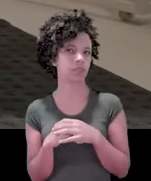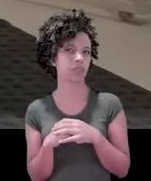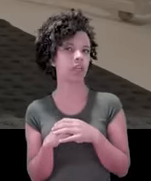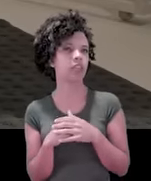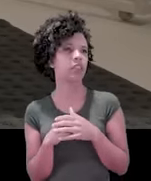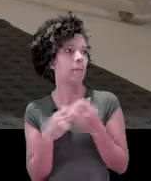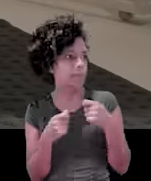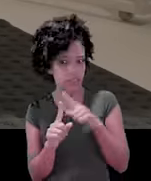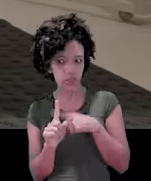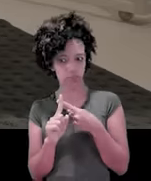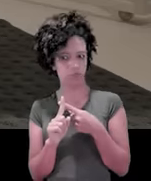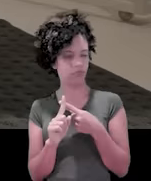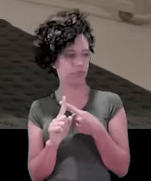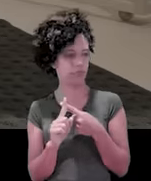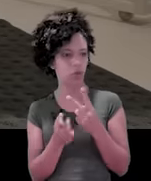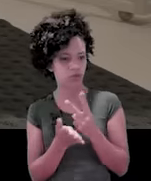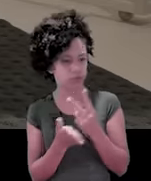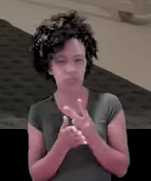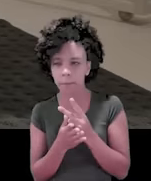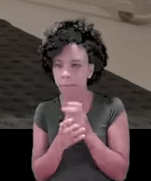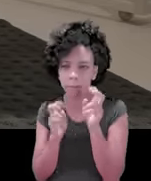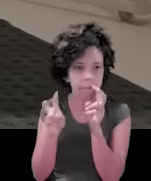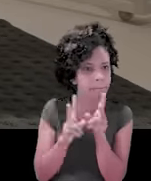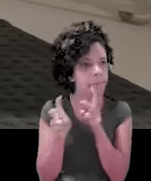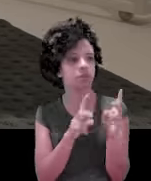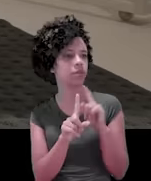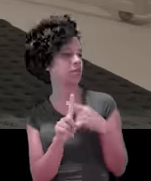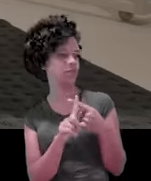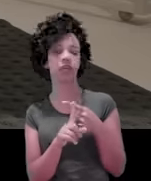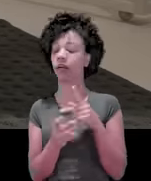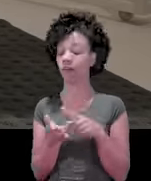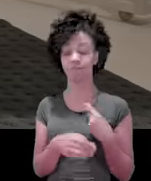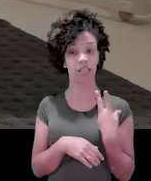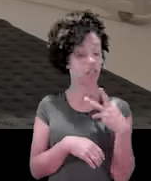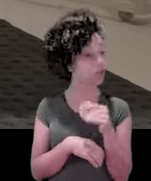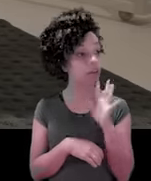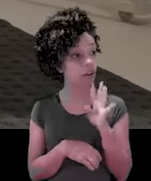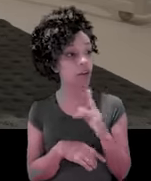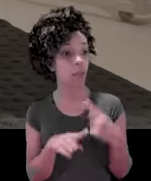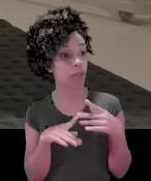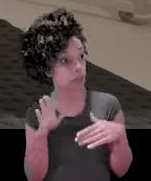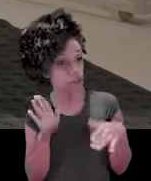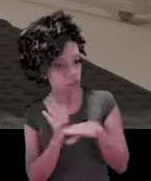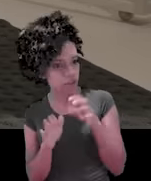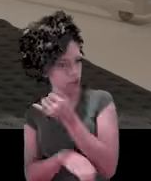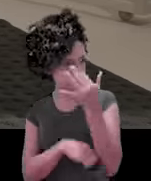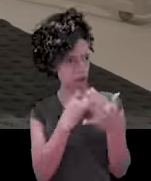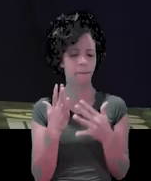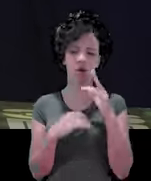precisa ser muito ser otimista né Eu sou um cara que eu sempre vejo o lado quando chegou agora você vai ver que minha vida inteira tenho certeza a gente é tão legal que às vezes eu chegar na